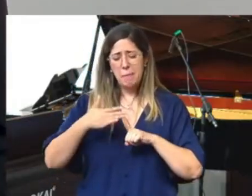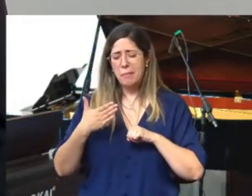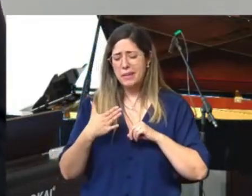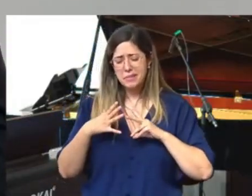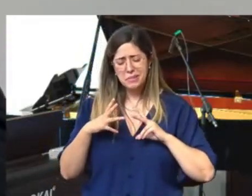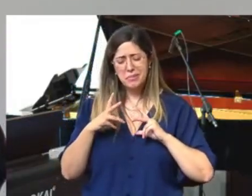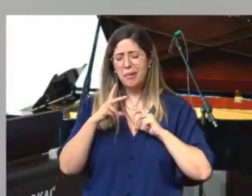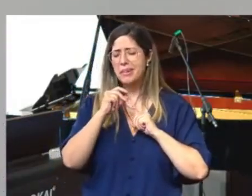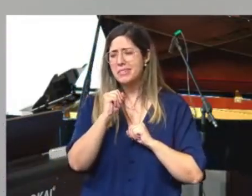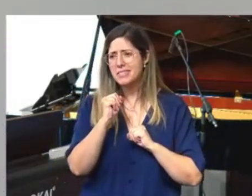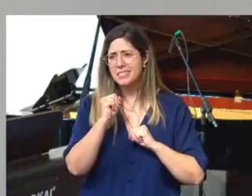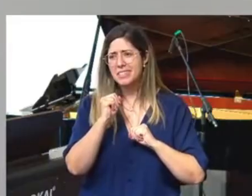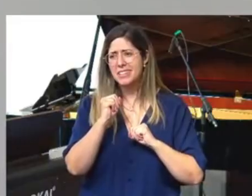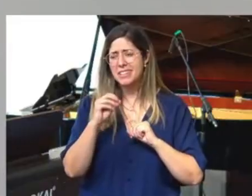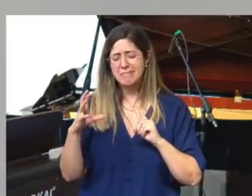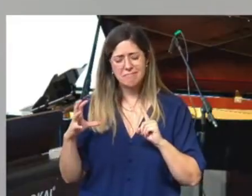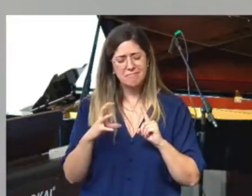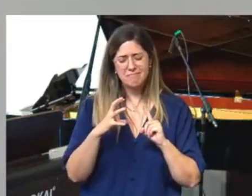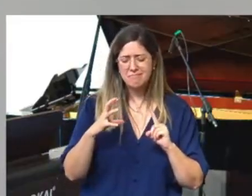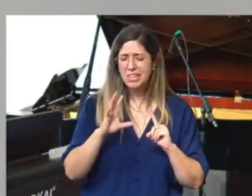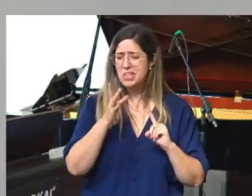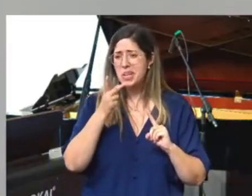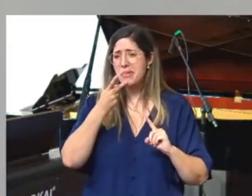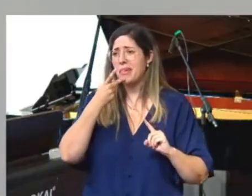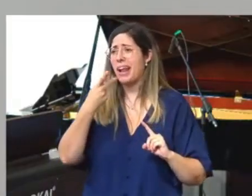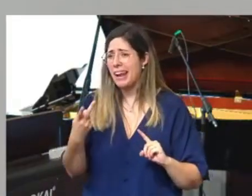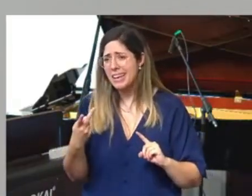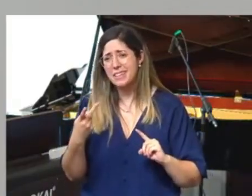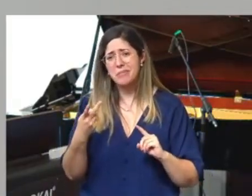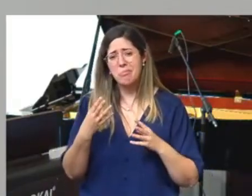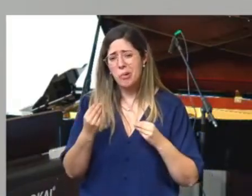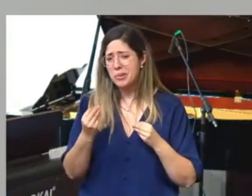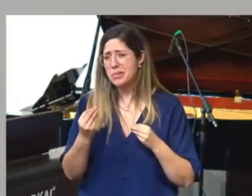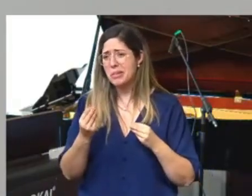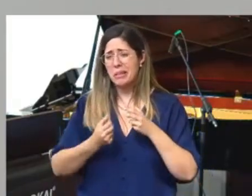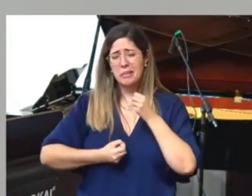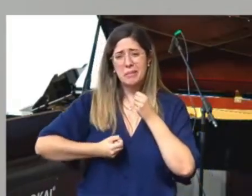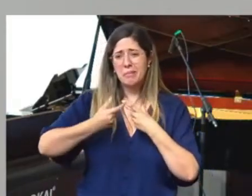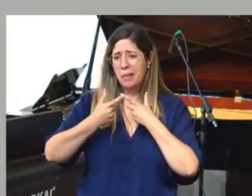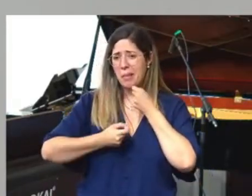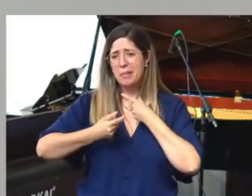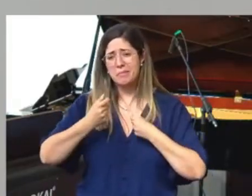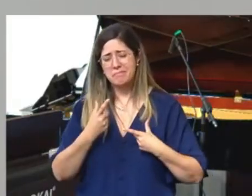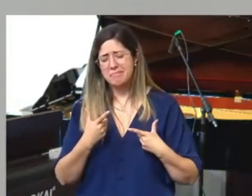eu. Quando eu vejo, eu já falei. Quando eu vejo, eu já fiz.